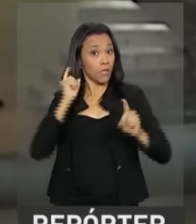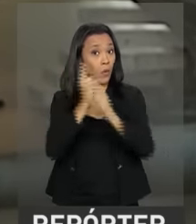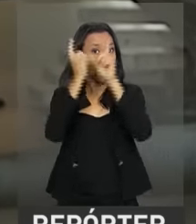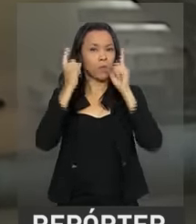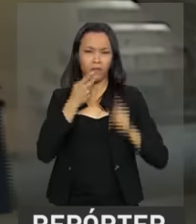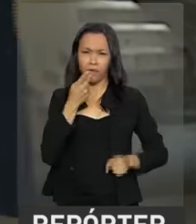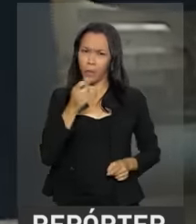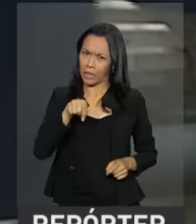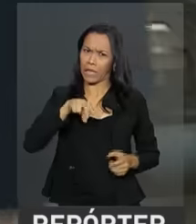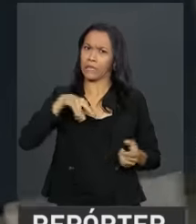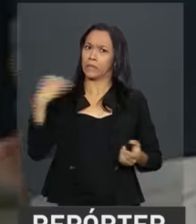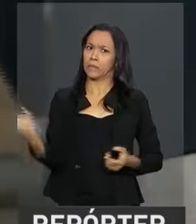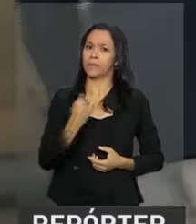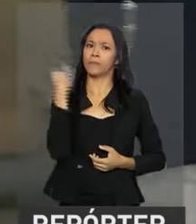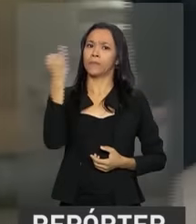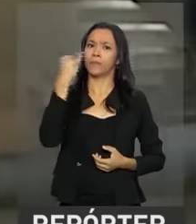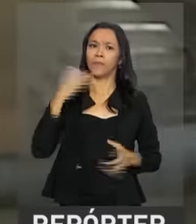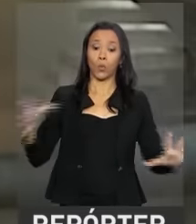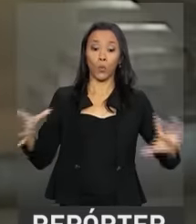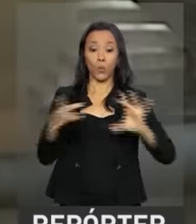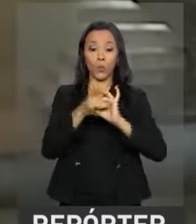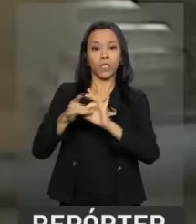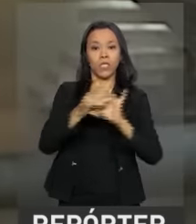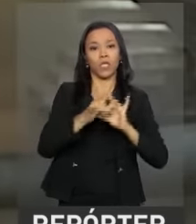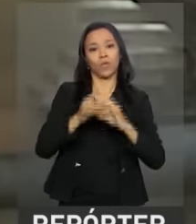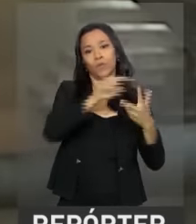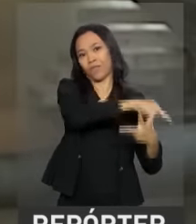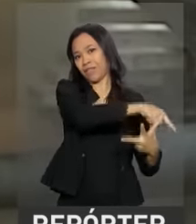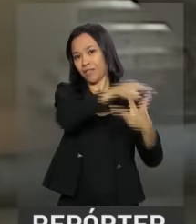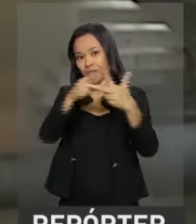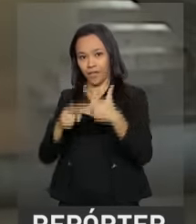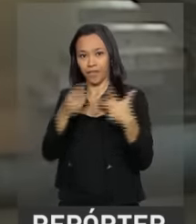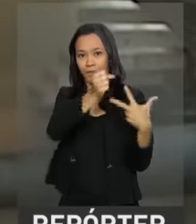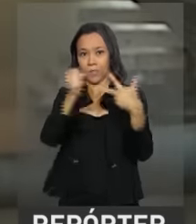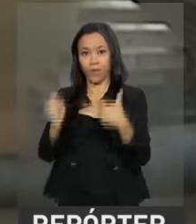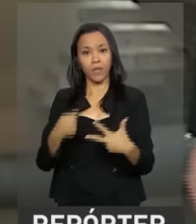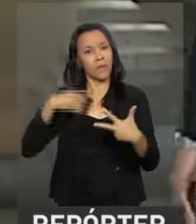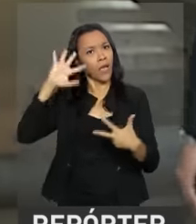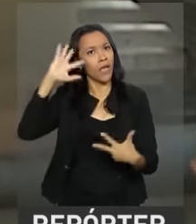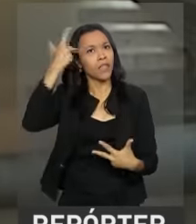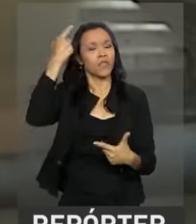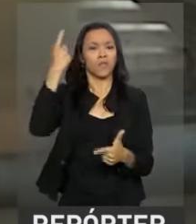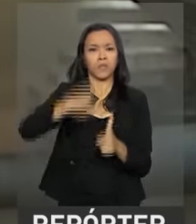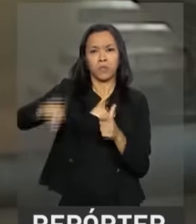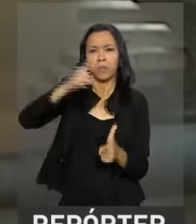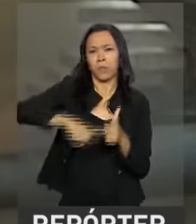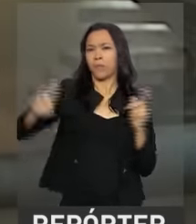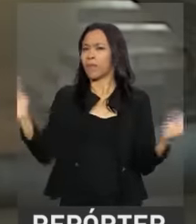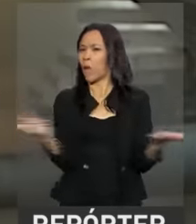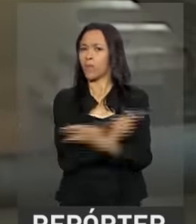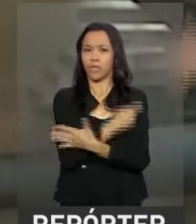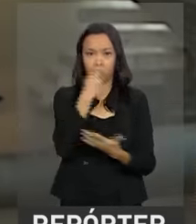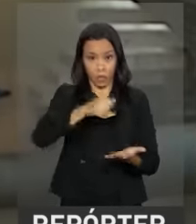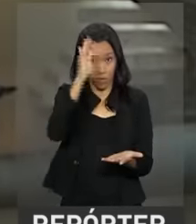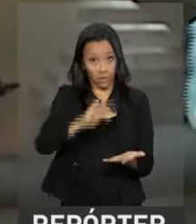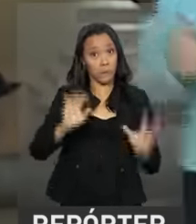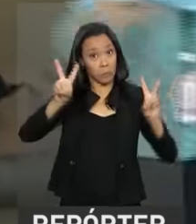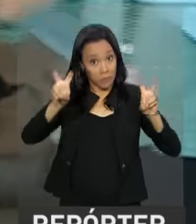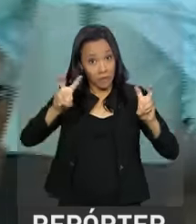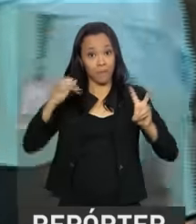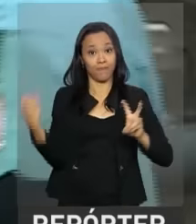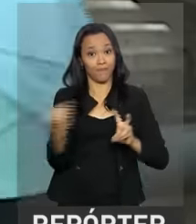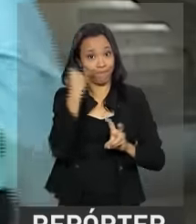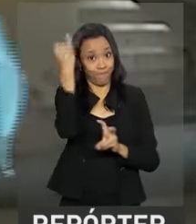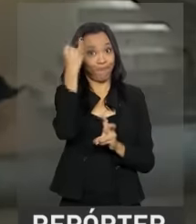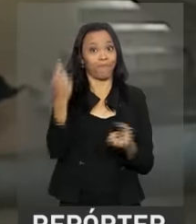momento muito significativo de união dos três poderes em busca de soluções para esse importante tema para o país. Michel Temer disse